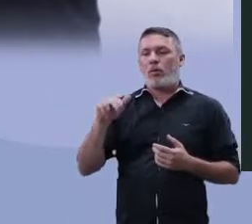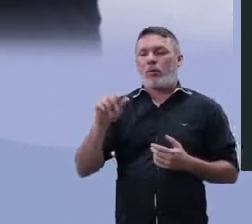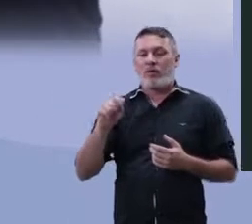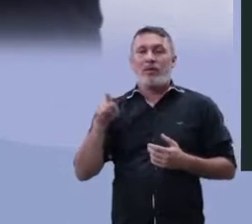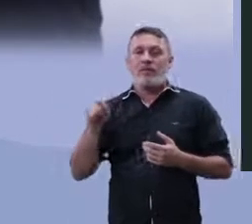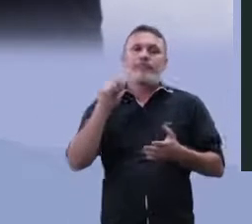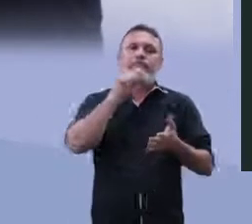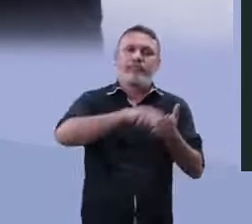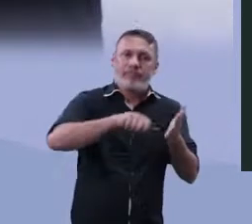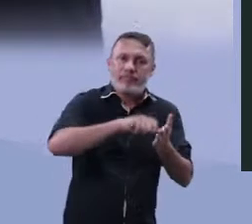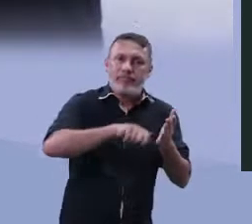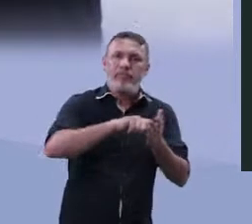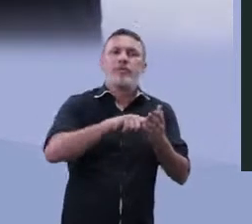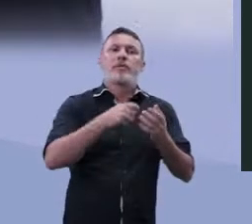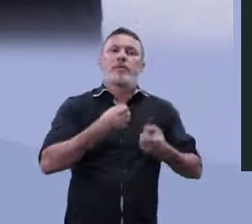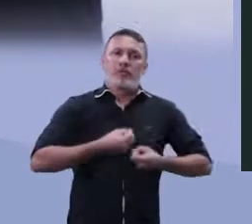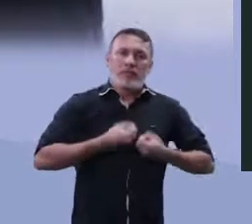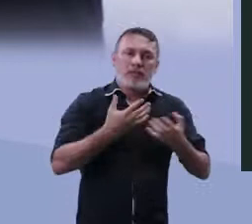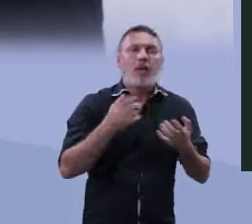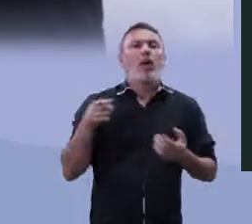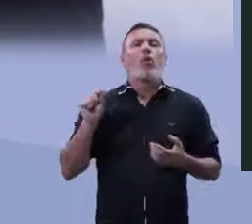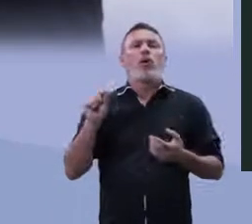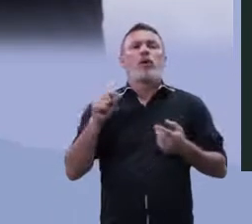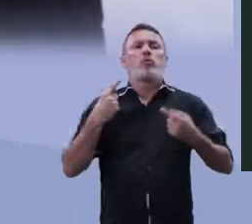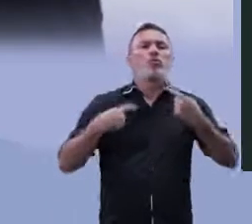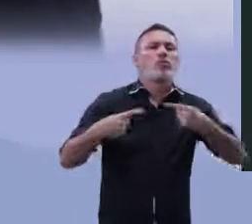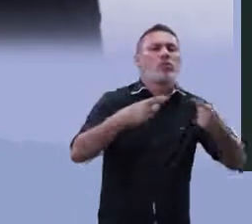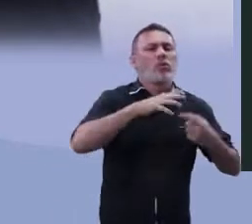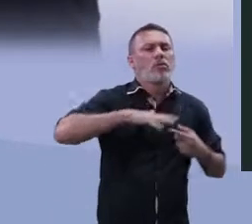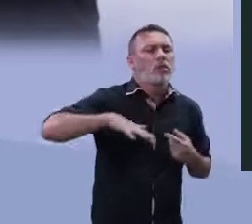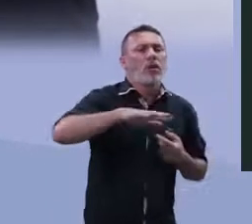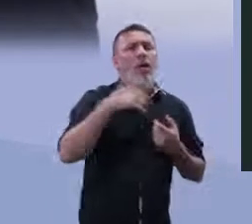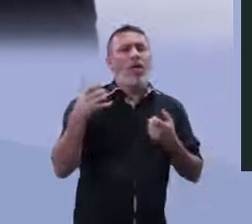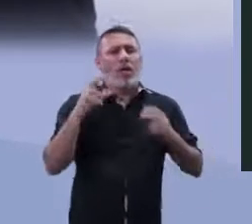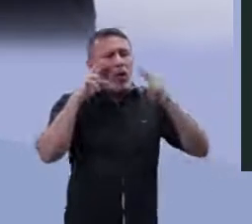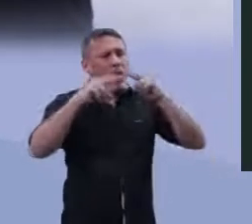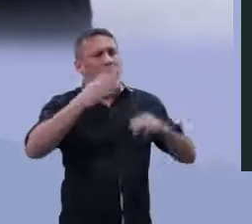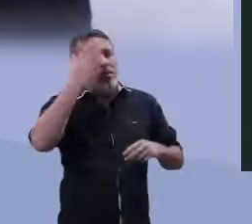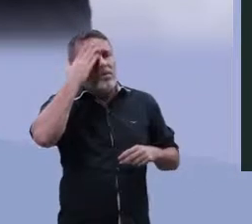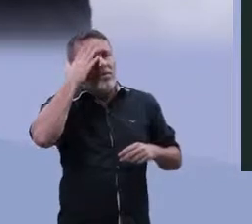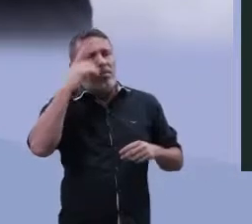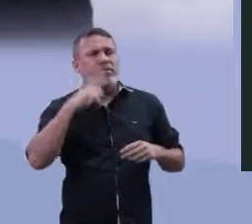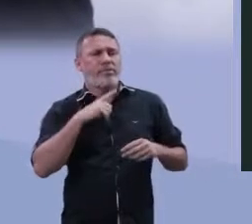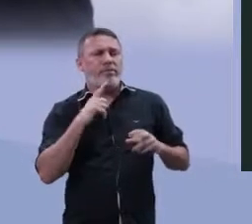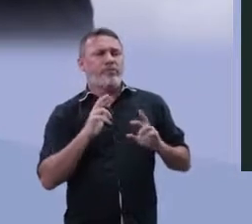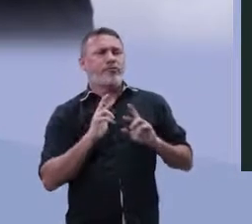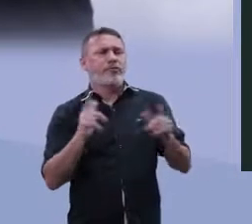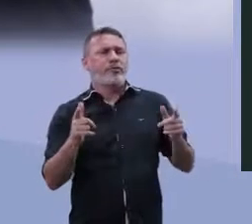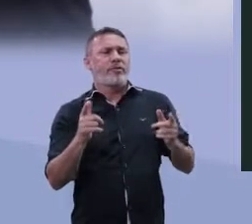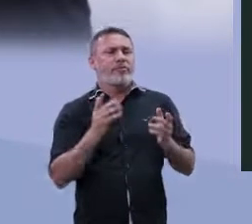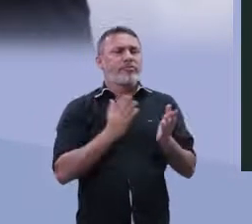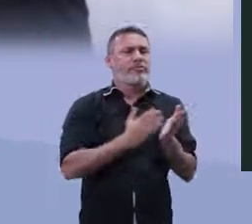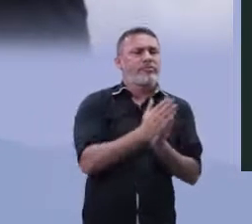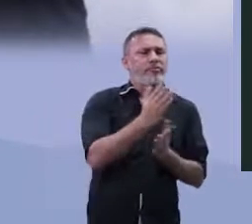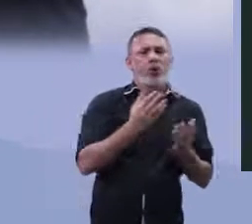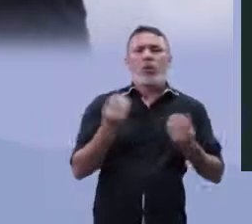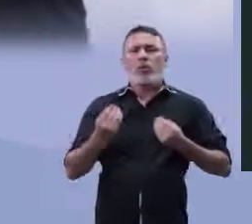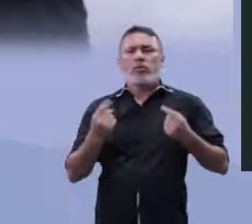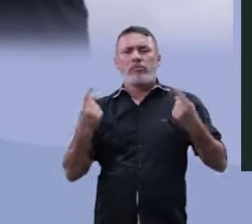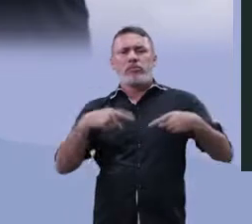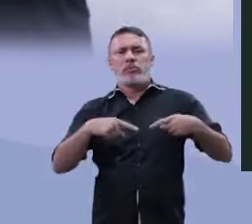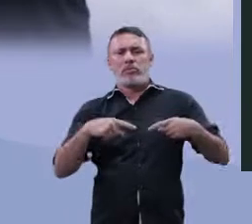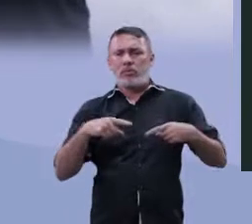Sérgio Buarque, ele discute isso para entender essa dicotomia entre um